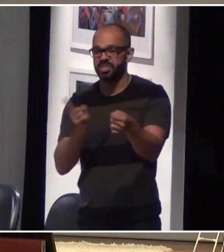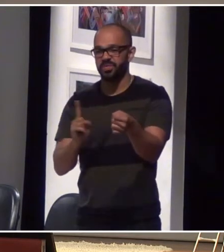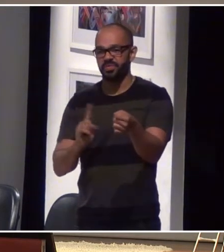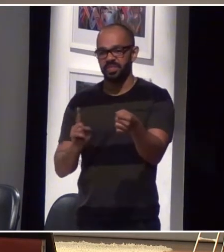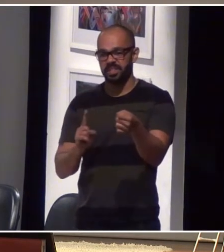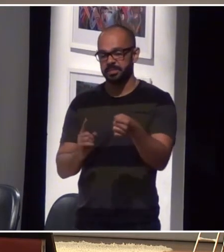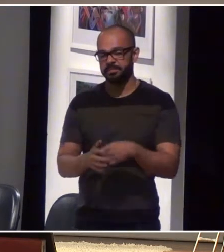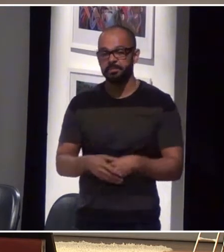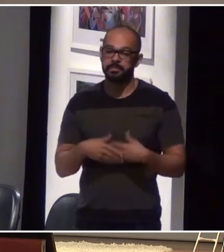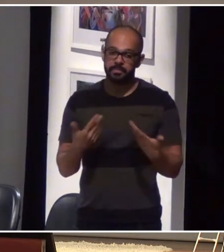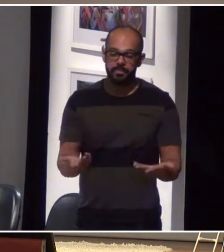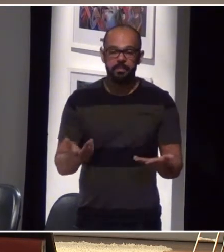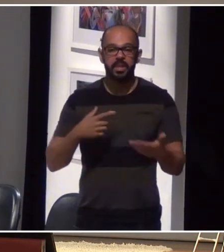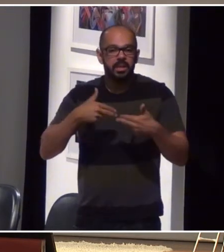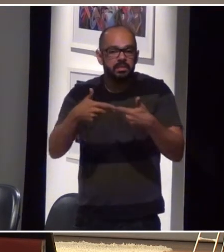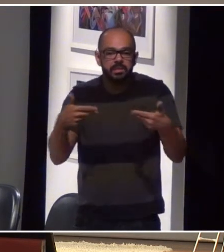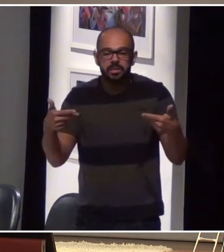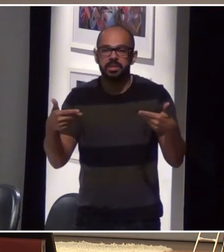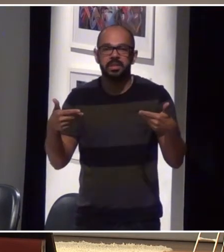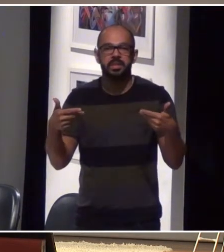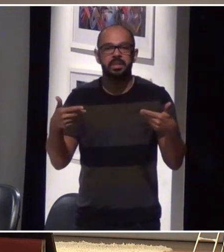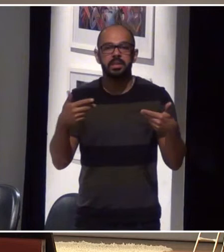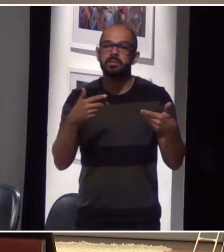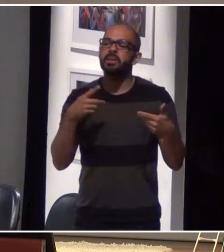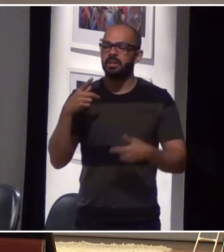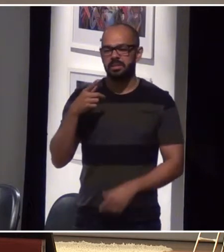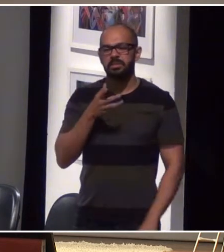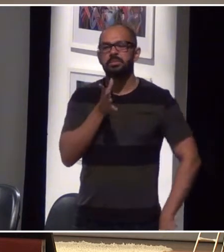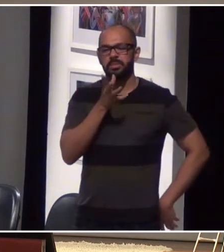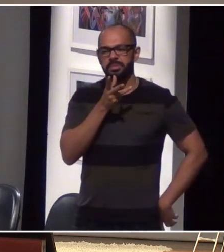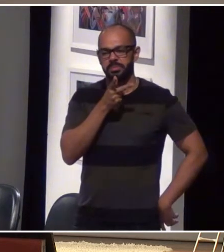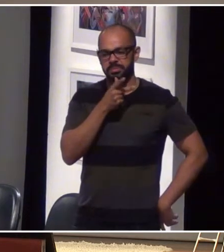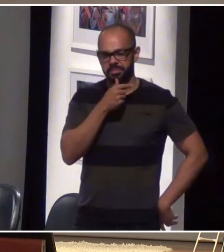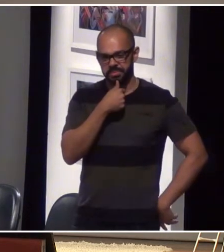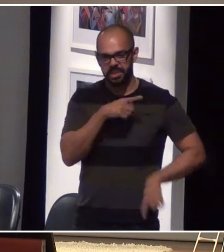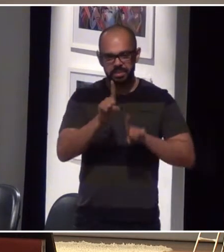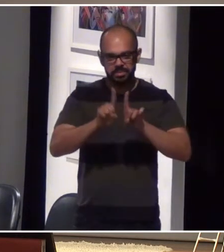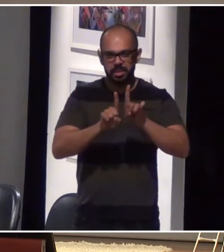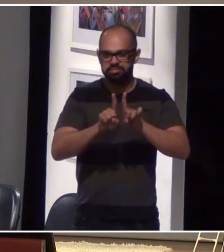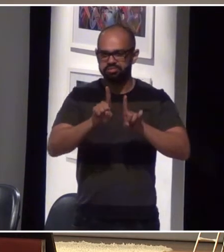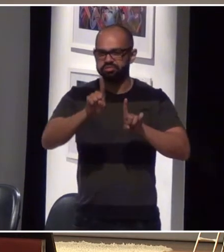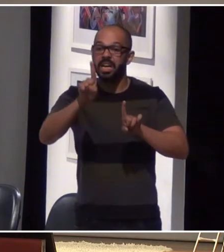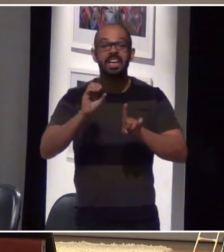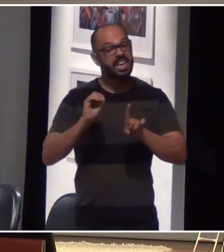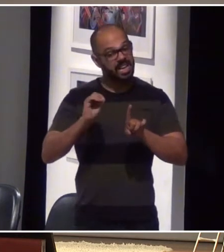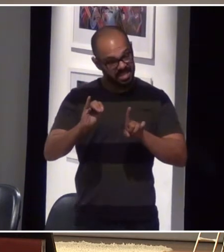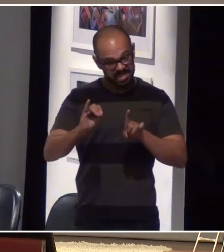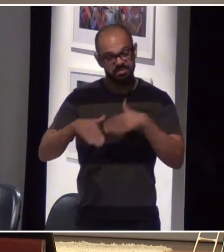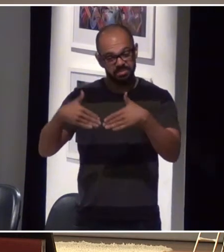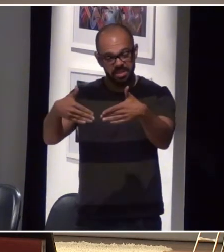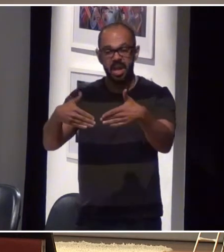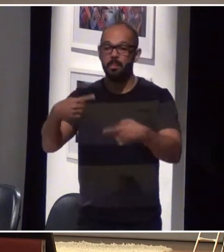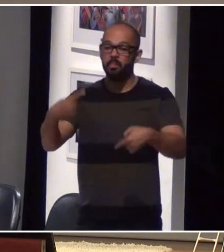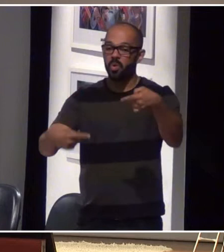resolvia. Então, são questões que vão demorar muito tempo ainda para esses índices ser alcançados, isso se no meio do caminho